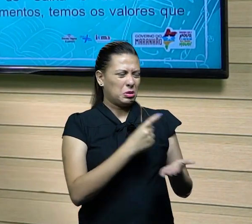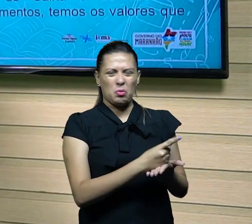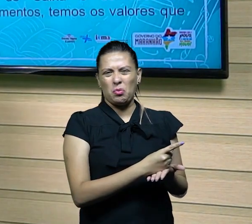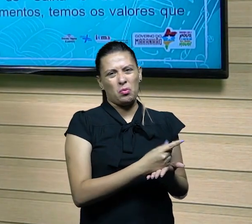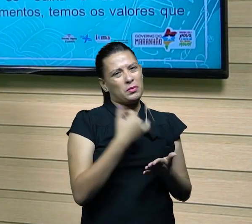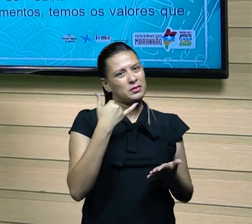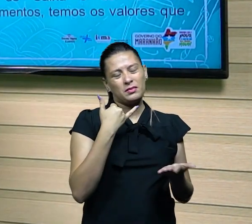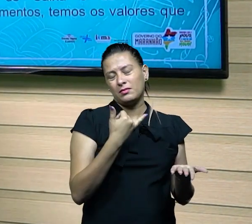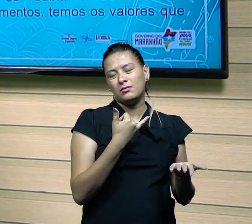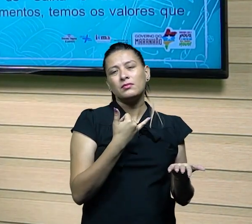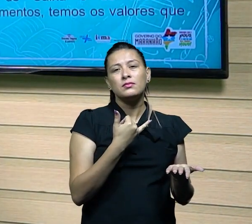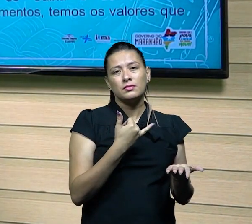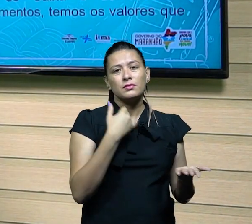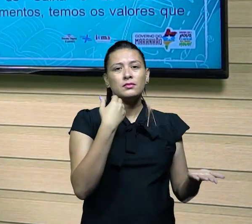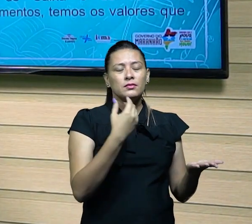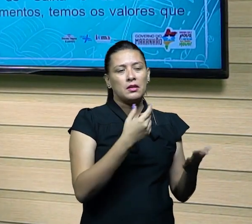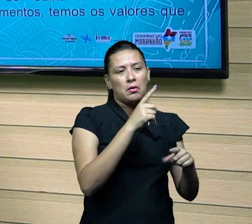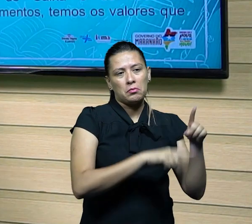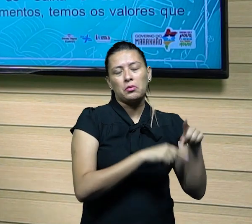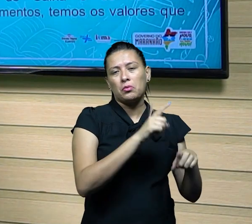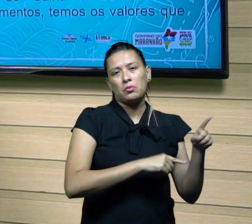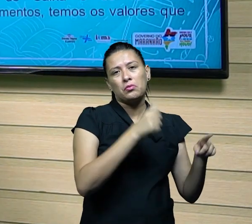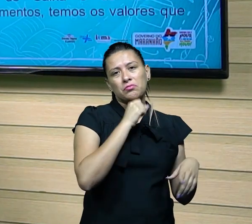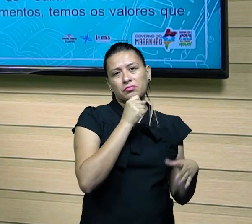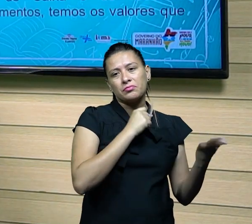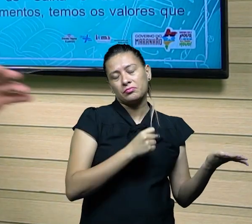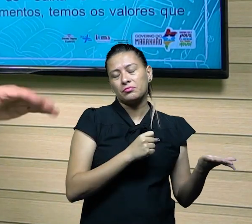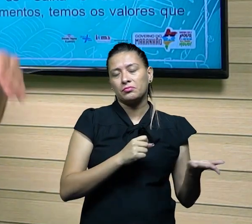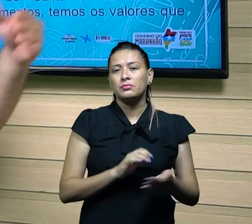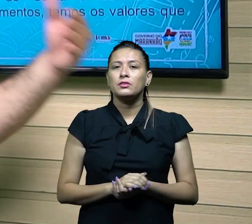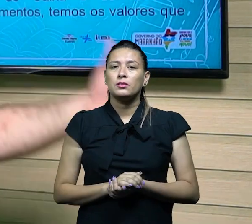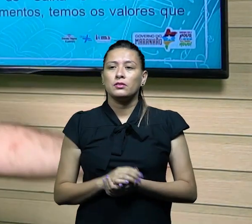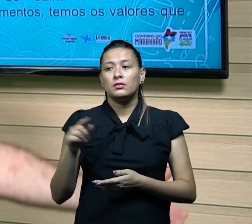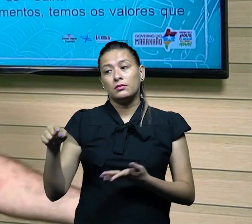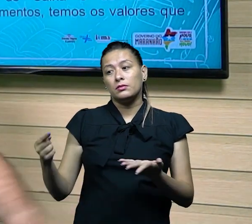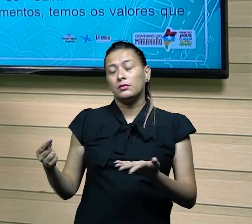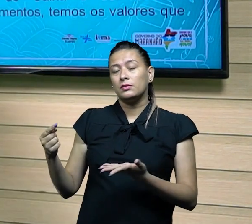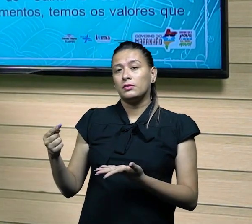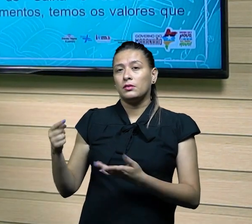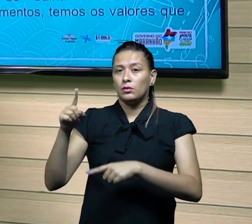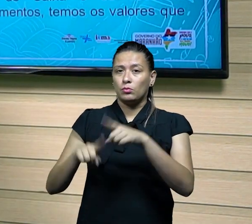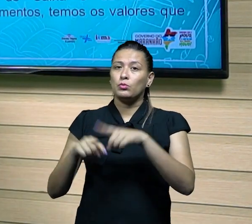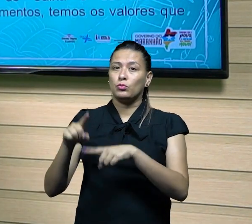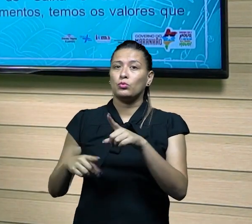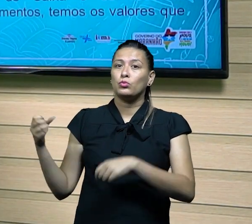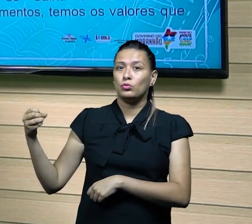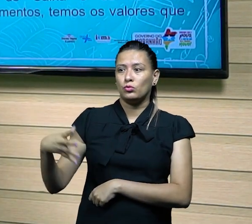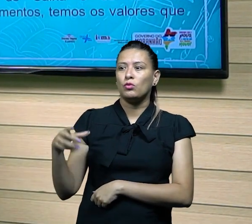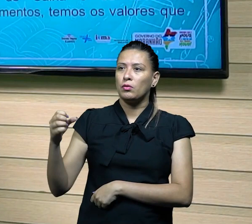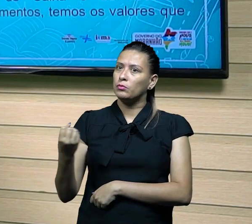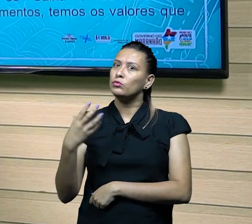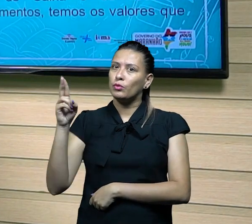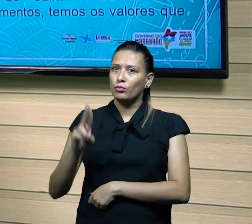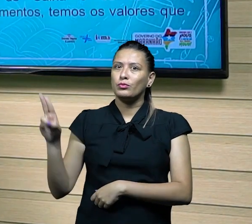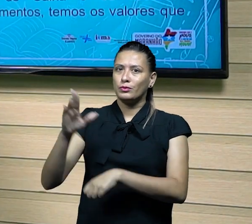antigo e comecei a consumir o novo. Ou seja, eu deixei de dar lucro para o produto antigo e comecei a dar lucro